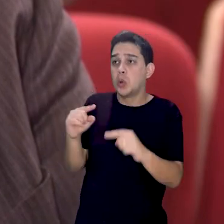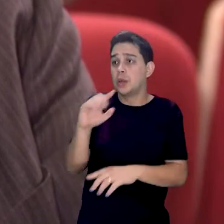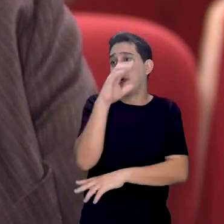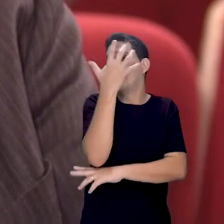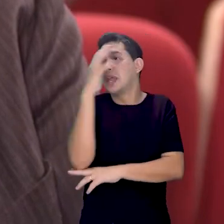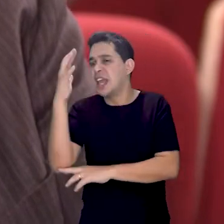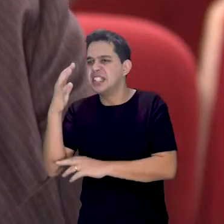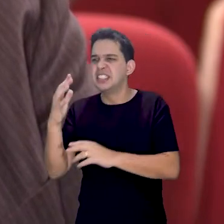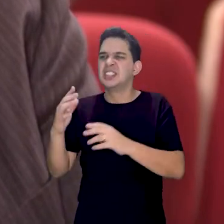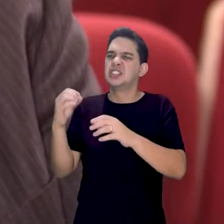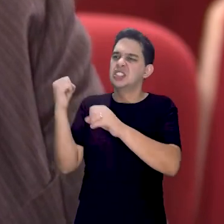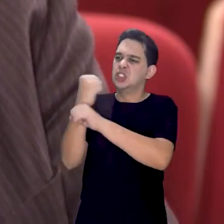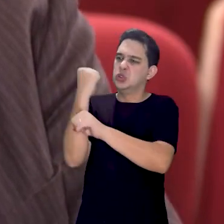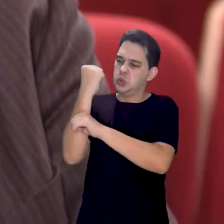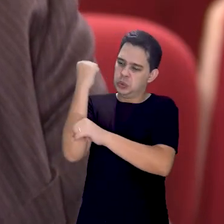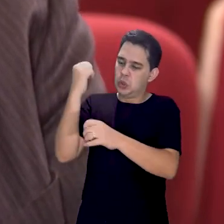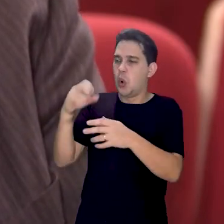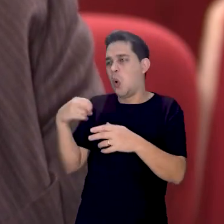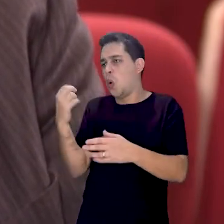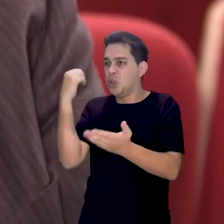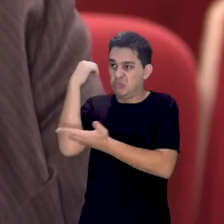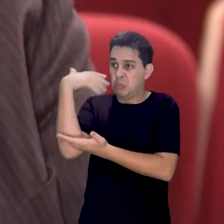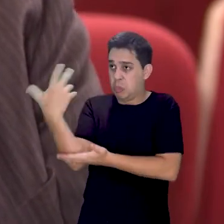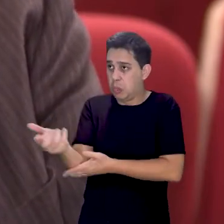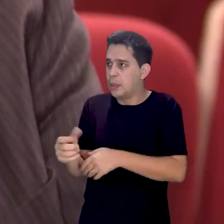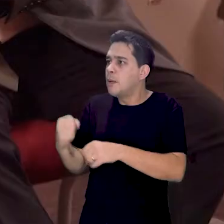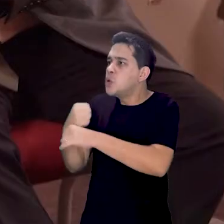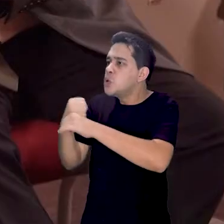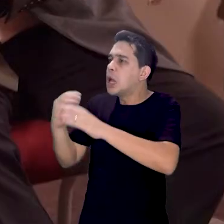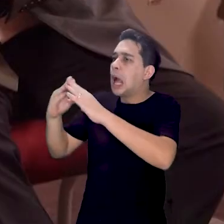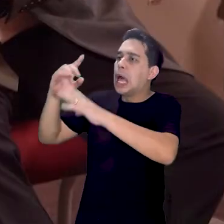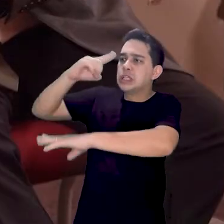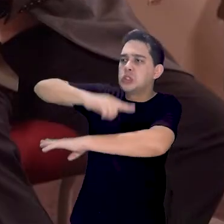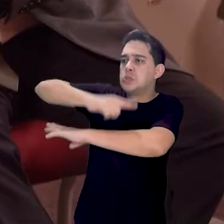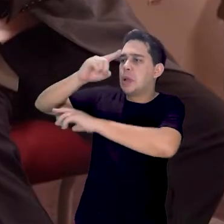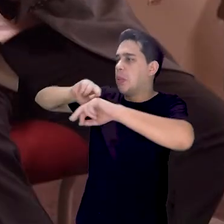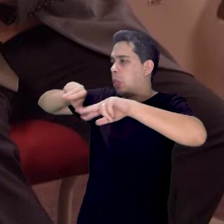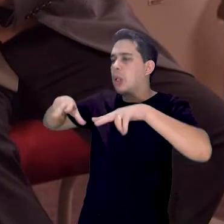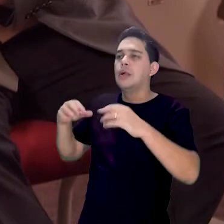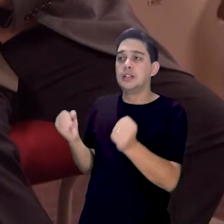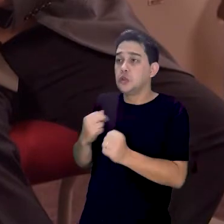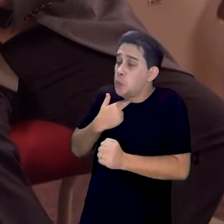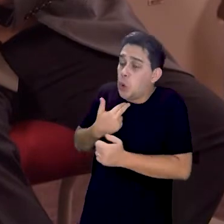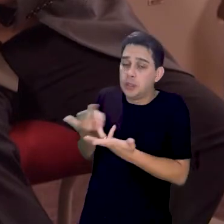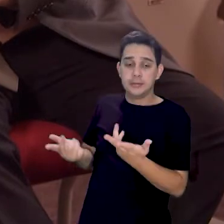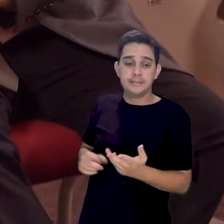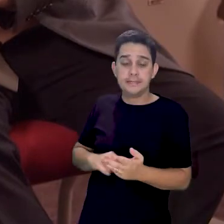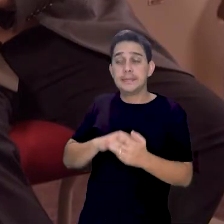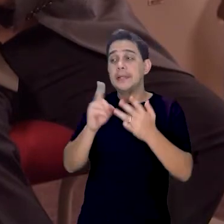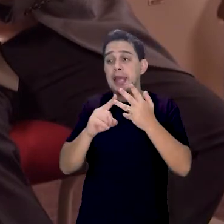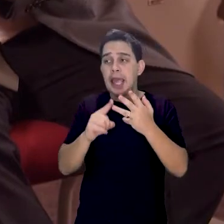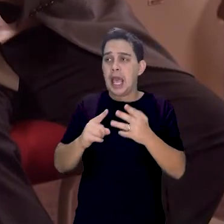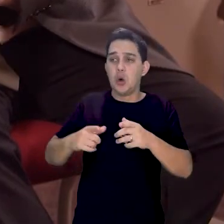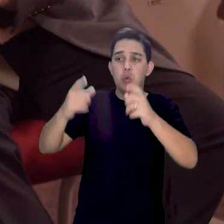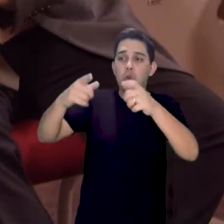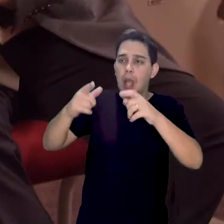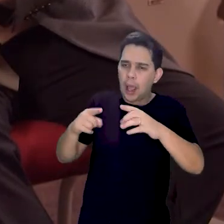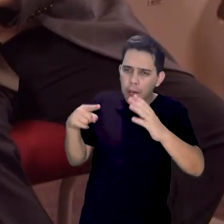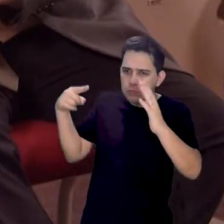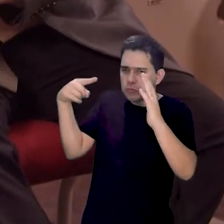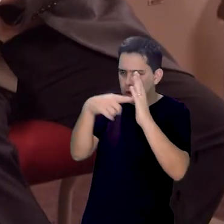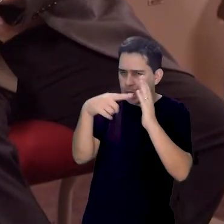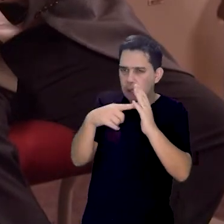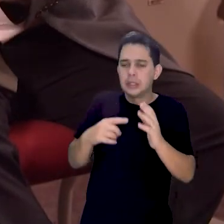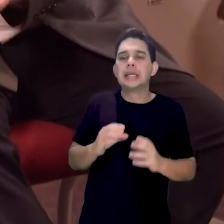a questão envolvendo a área da cidadania, né, onde nós temos desvio de